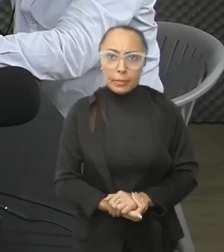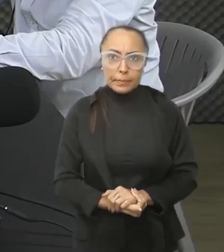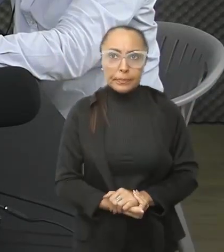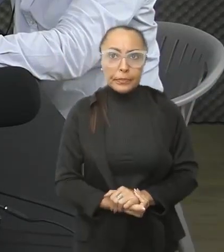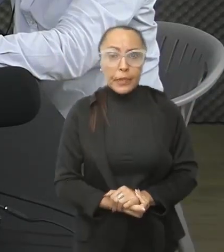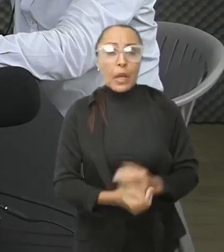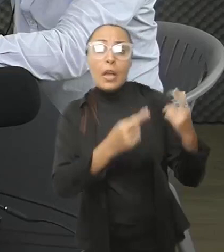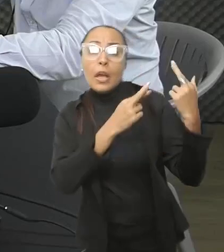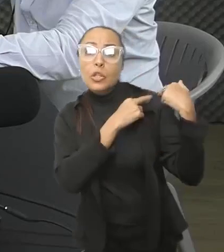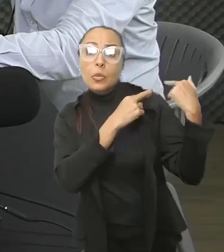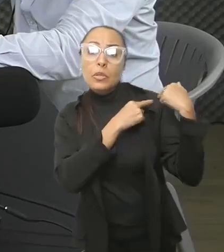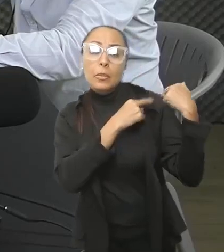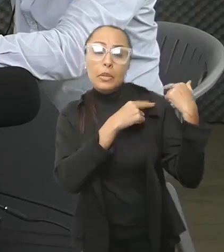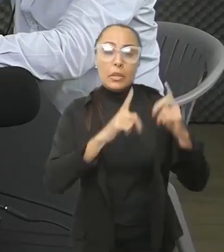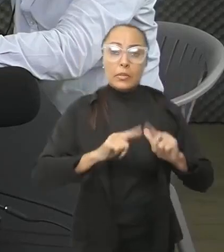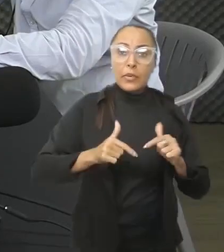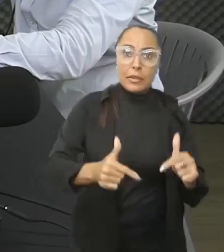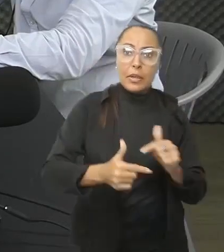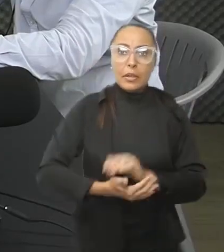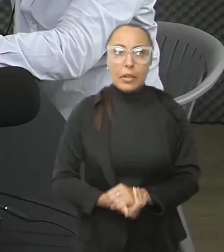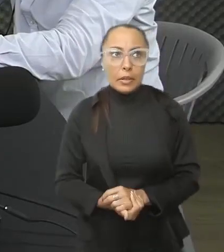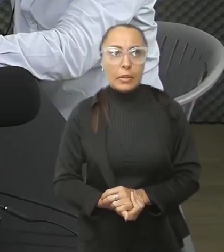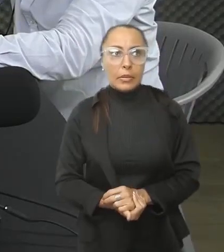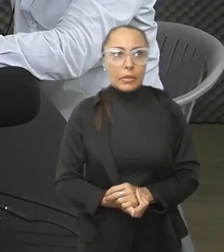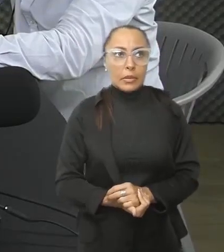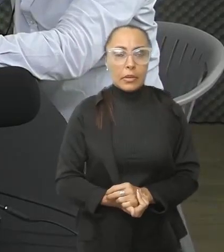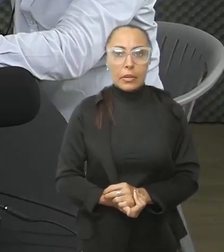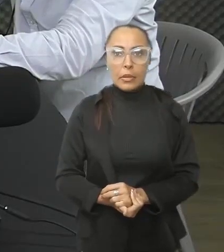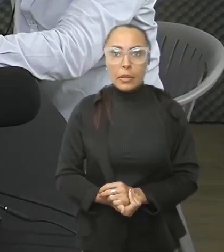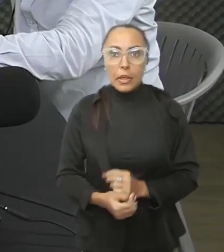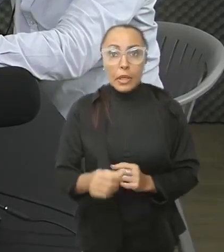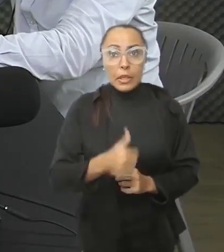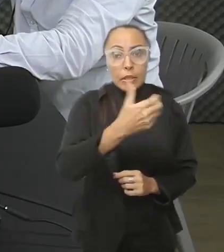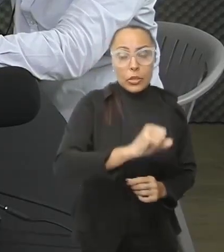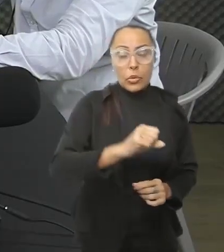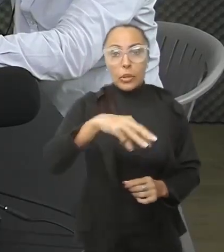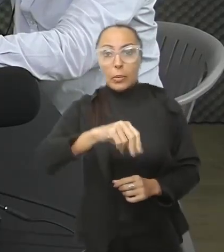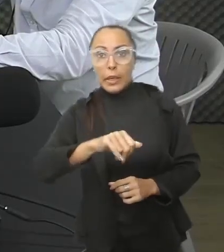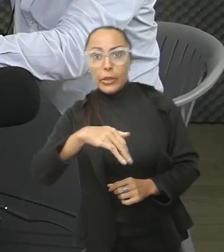a responsabilidade enfrentar. Então, esse 18 de maio,